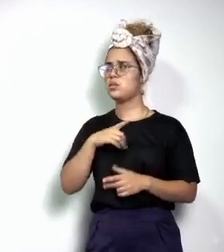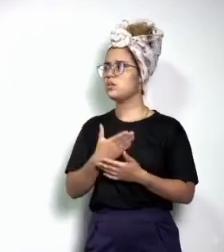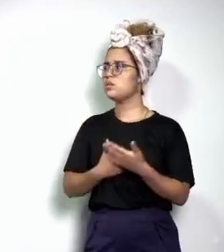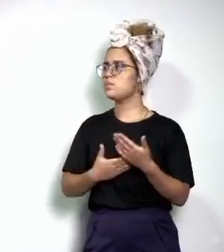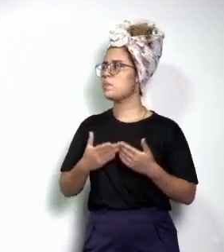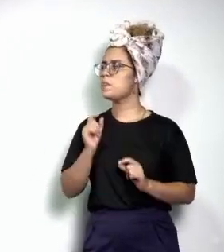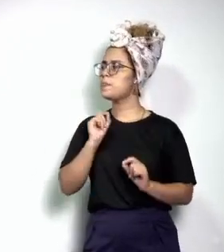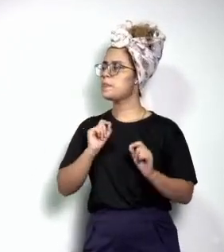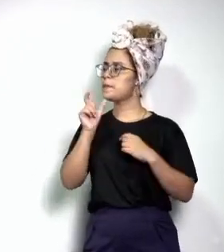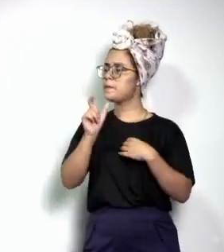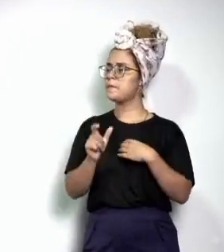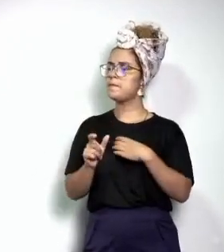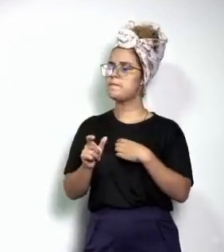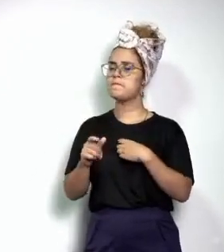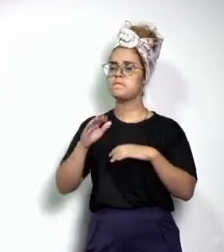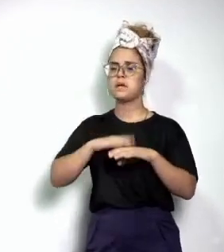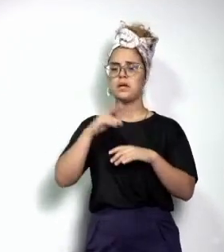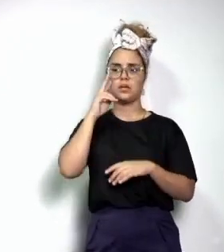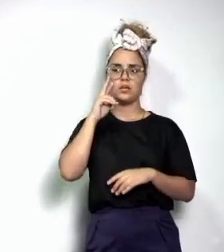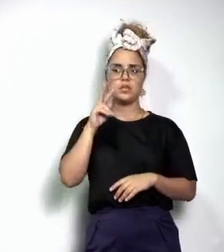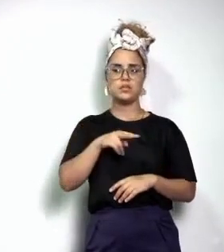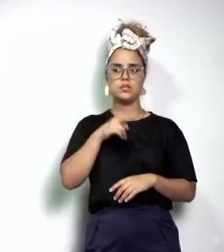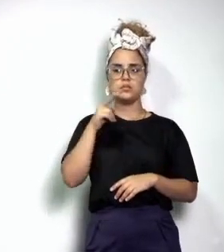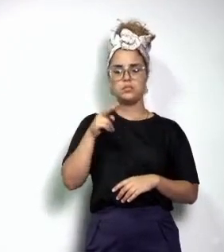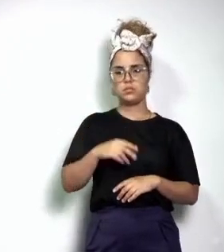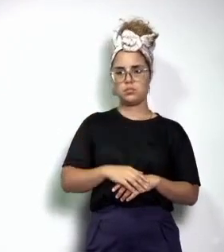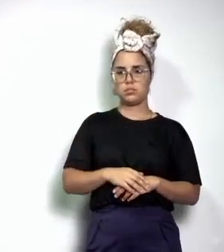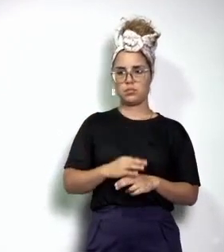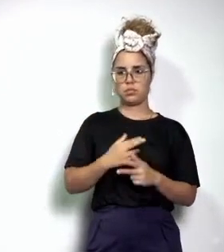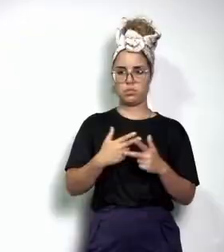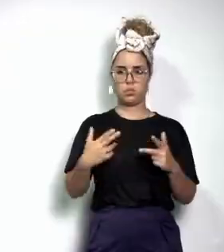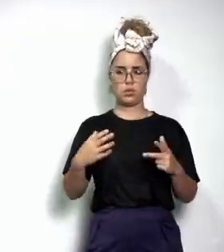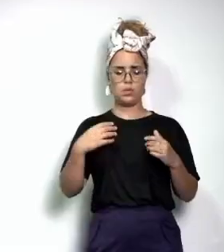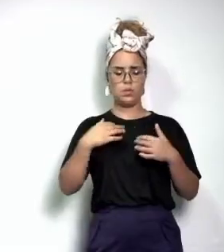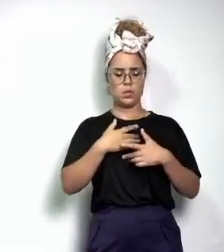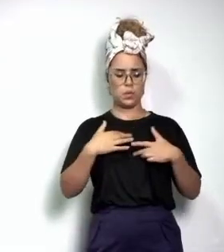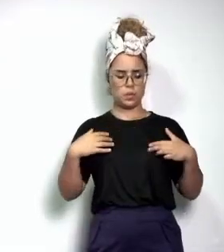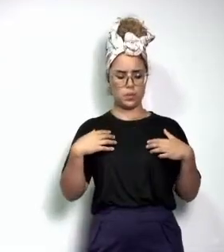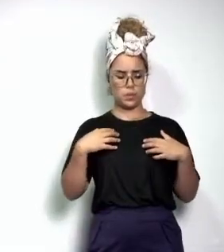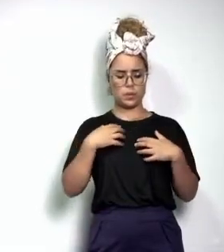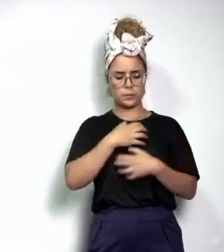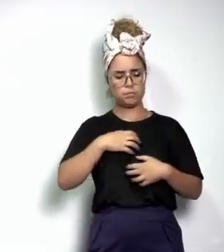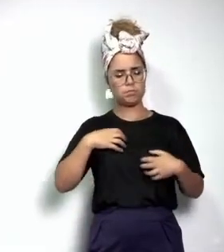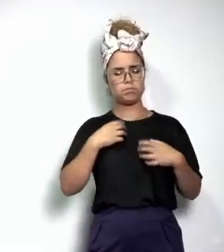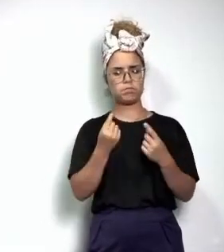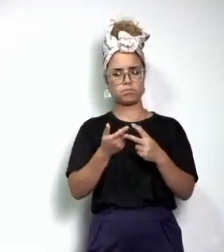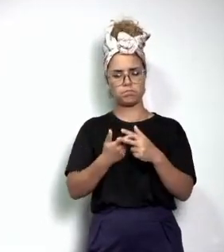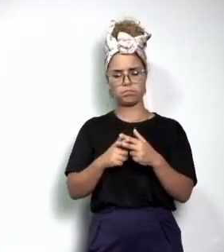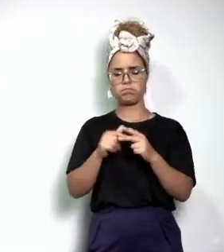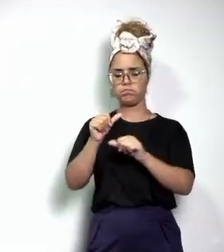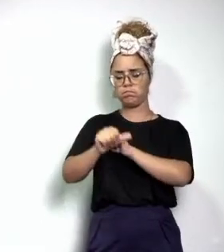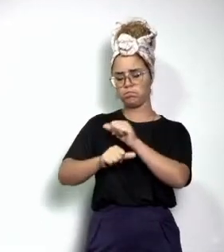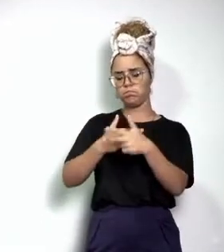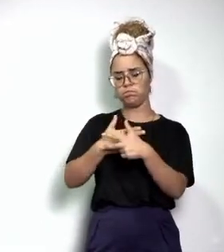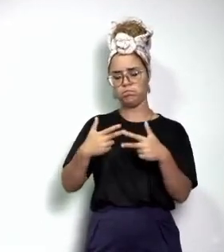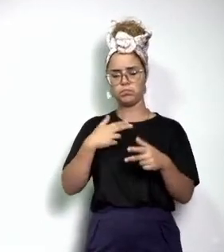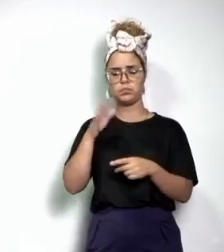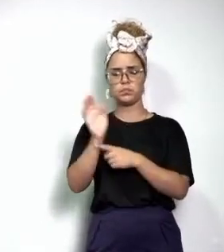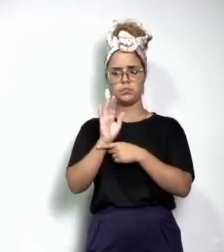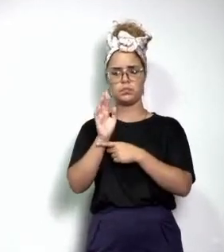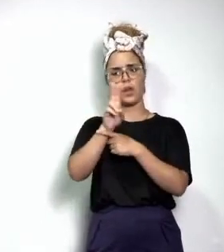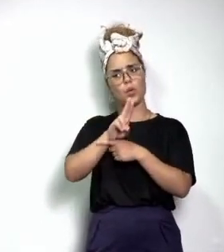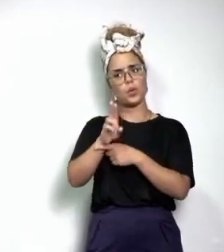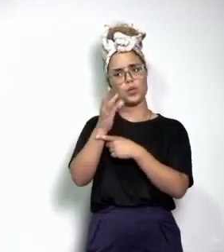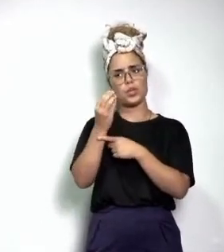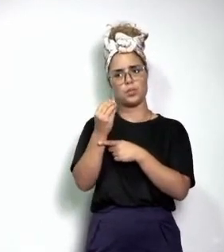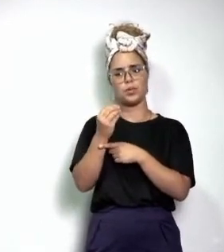que são mais visualizados para equipamentos sensíveis e outras coisas que o cinema usa muito. Então, a